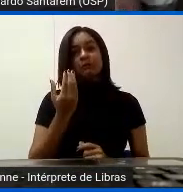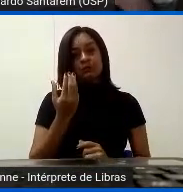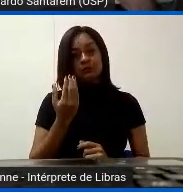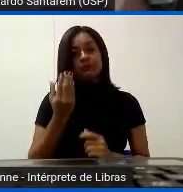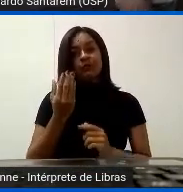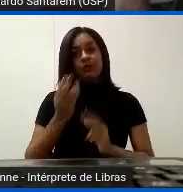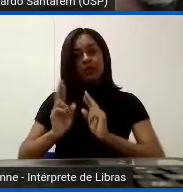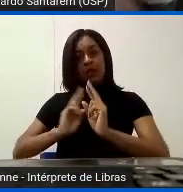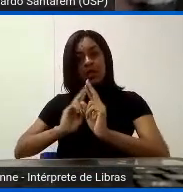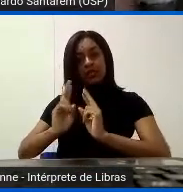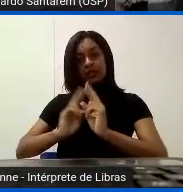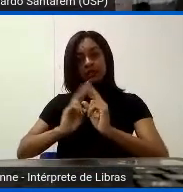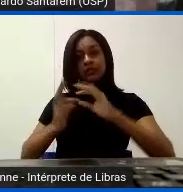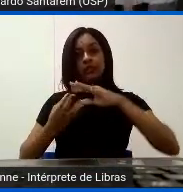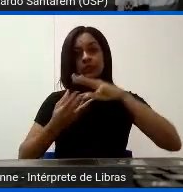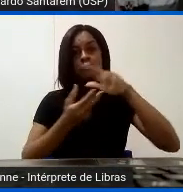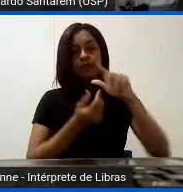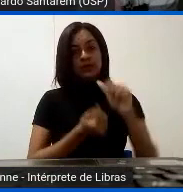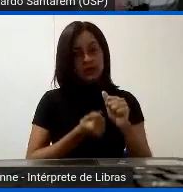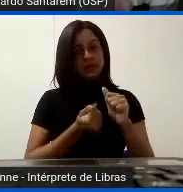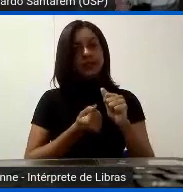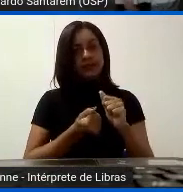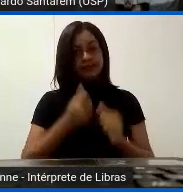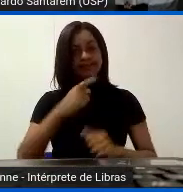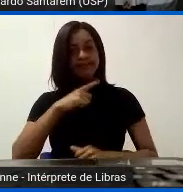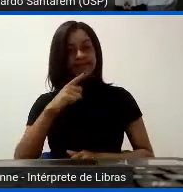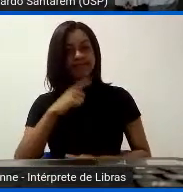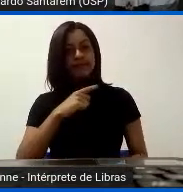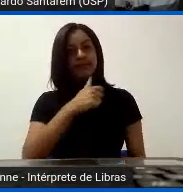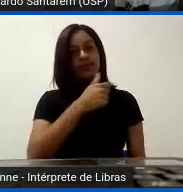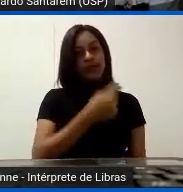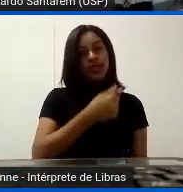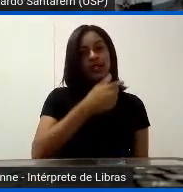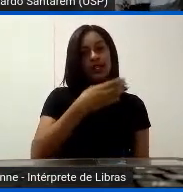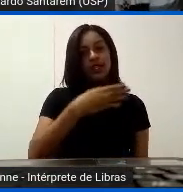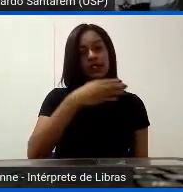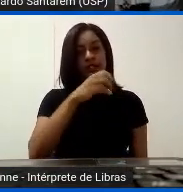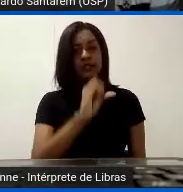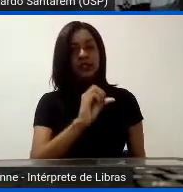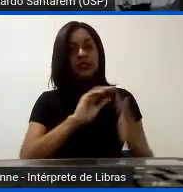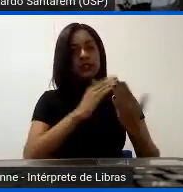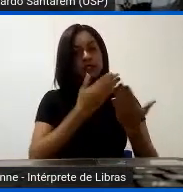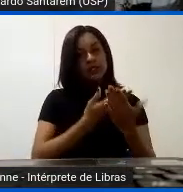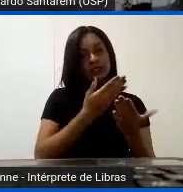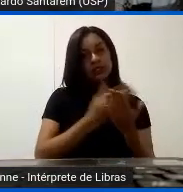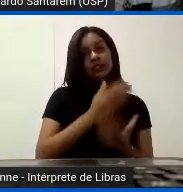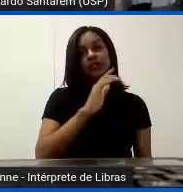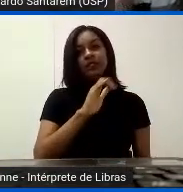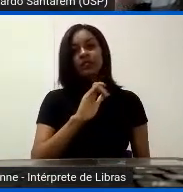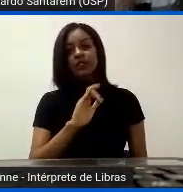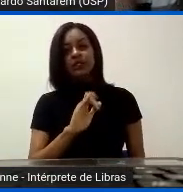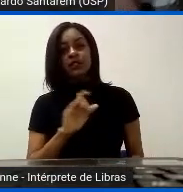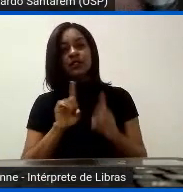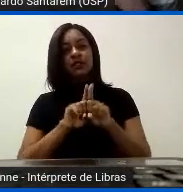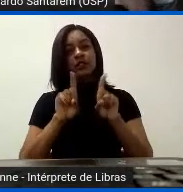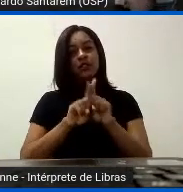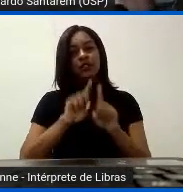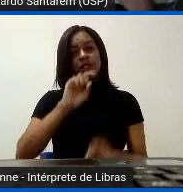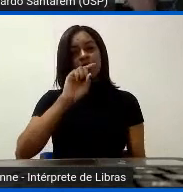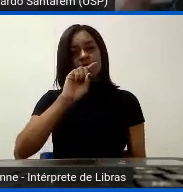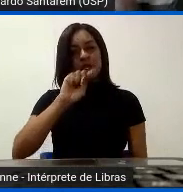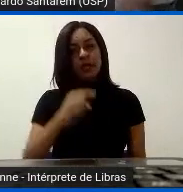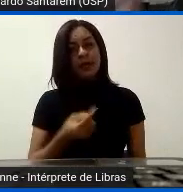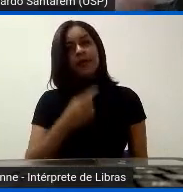Mundial né mas por exemplo a gente tem lá 649 mil escrolos de Instagram a gente tem lá é 1.400 downloads